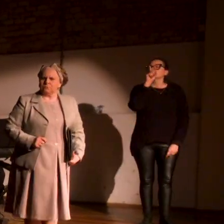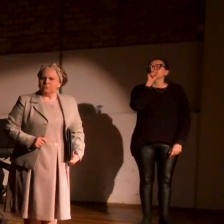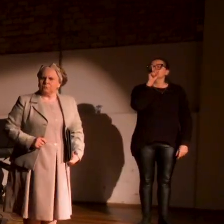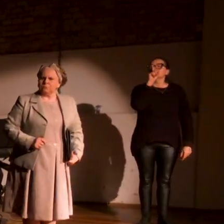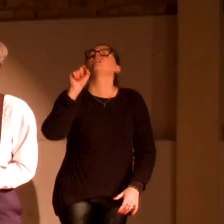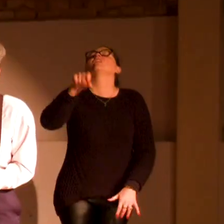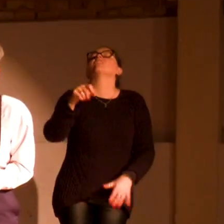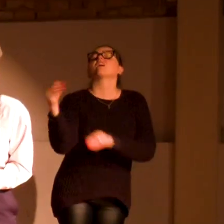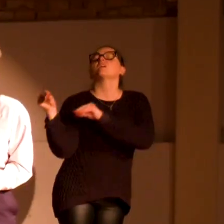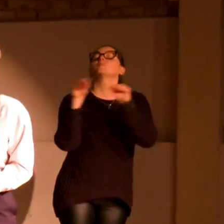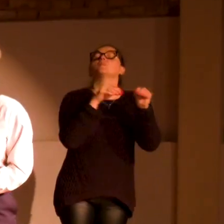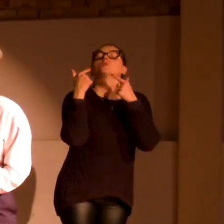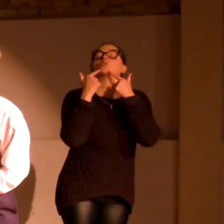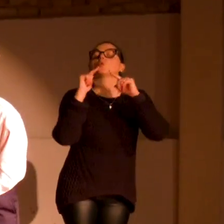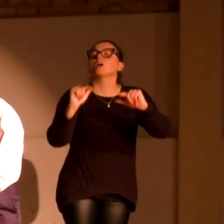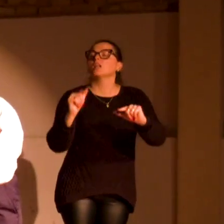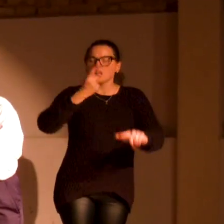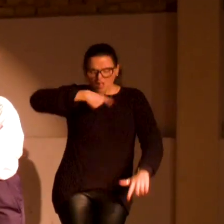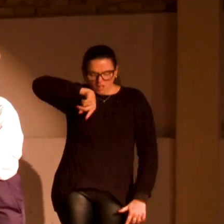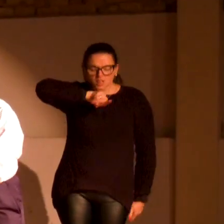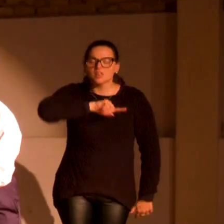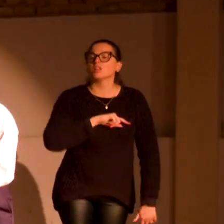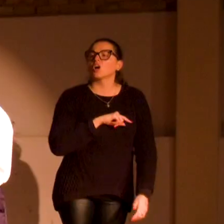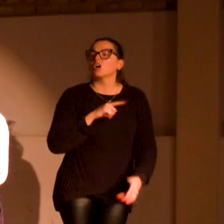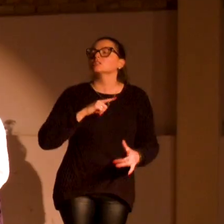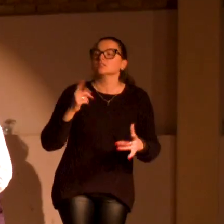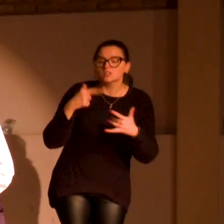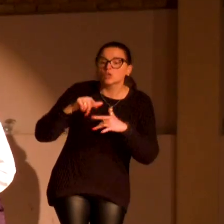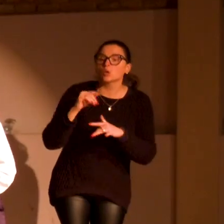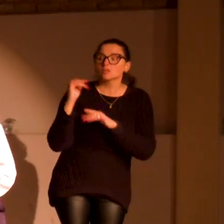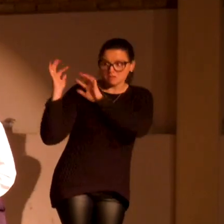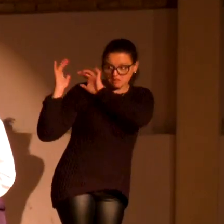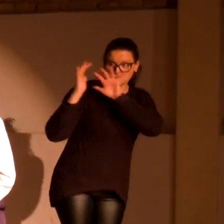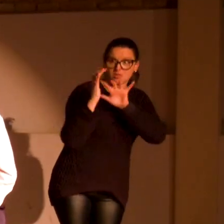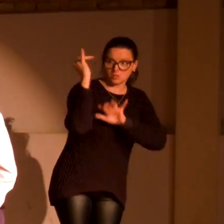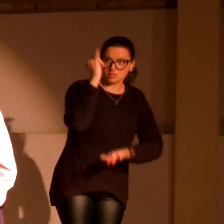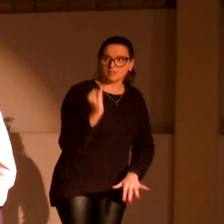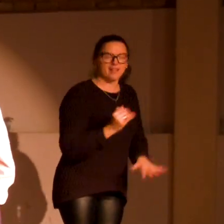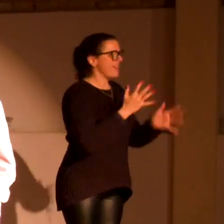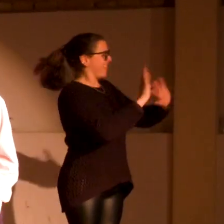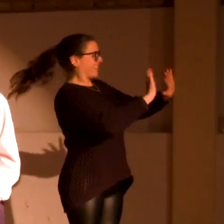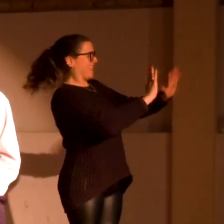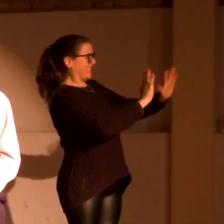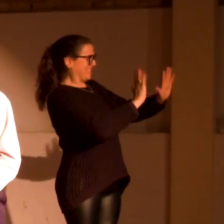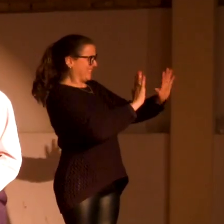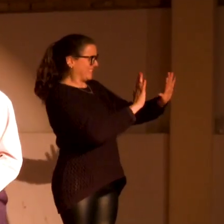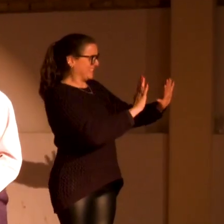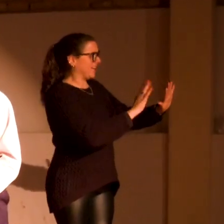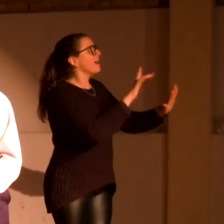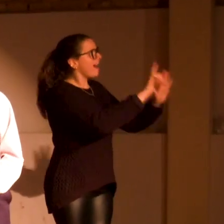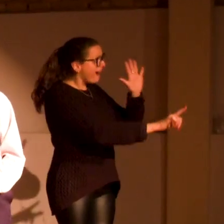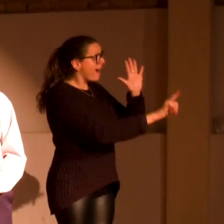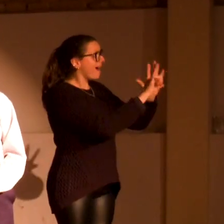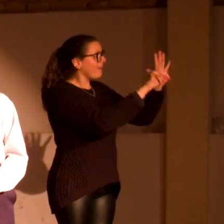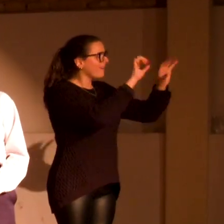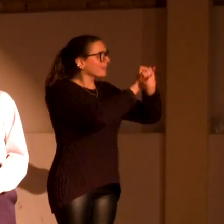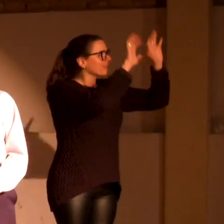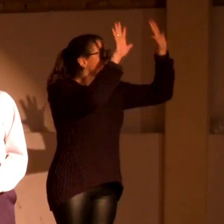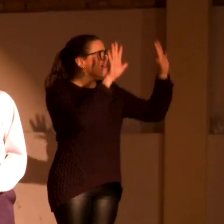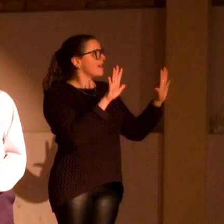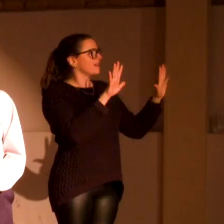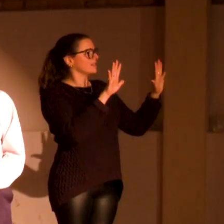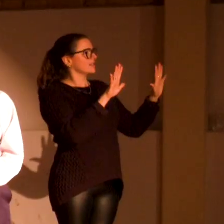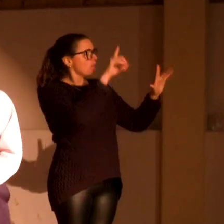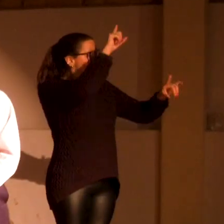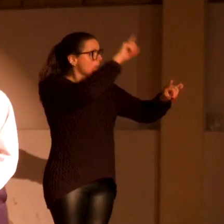dialetos como o Talhã. Não seria stati immigrati? Não interessa. A lei é clara.